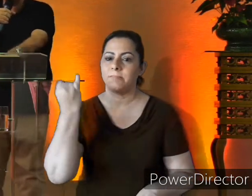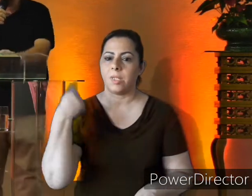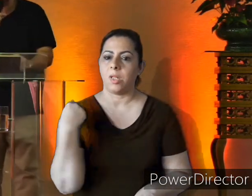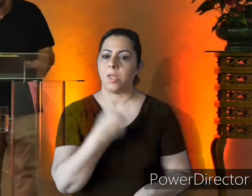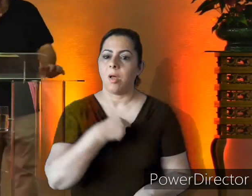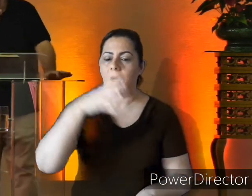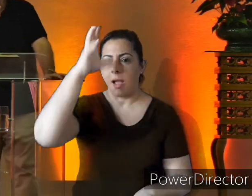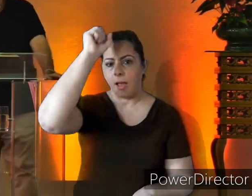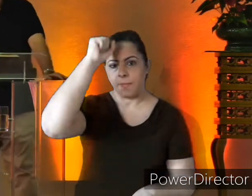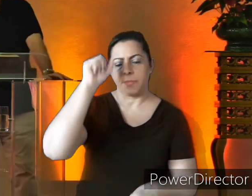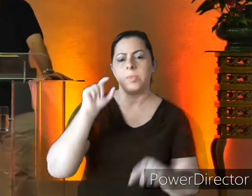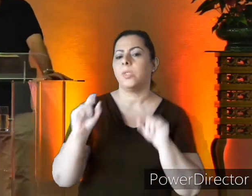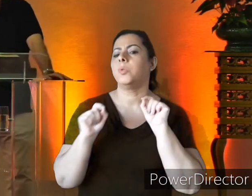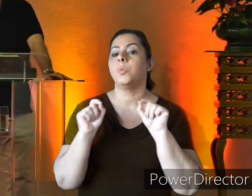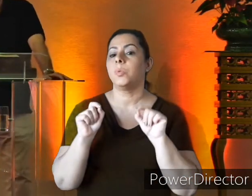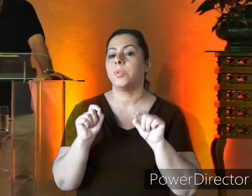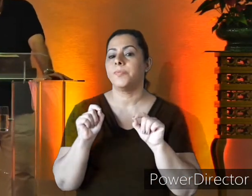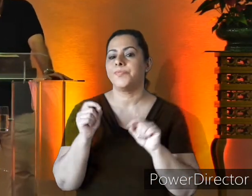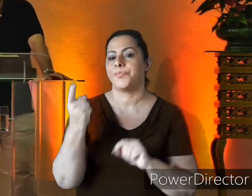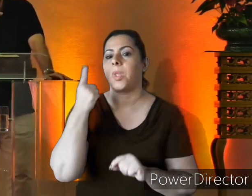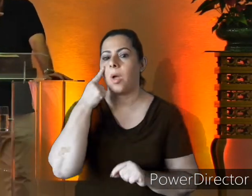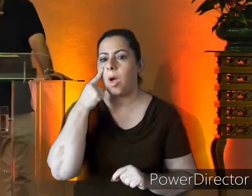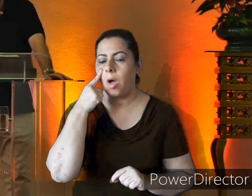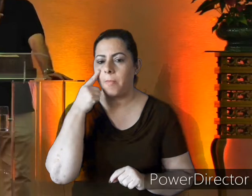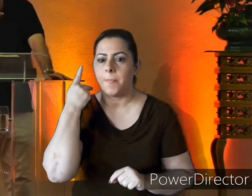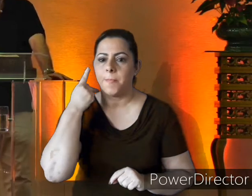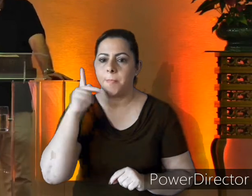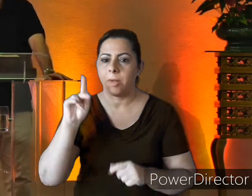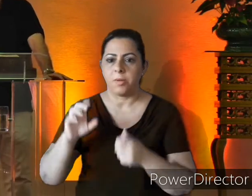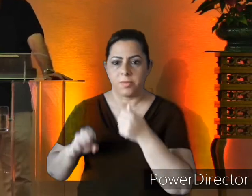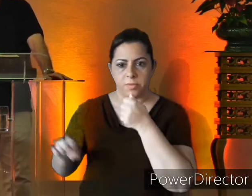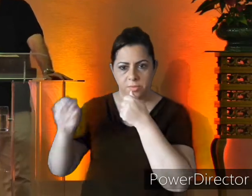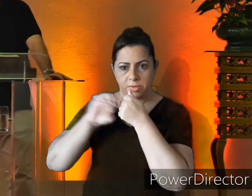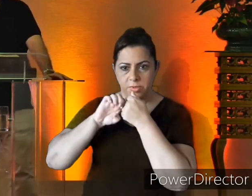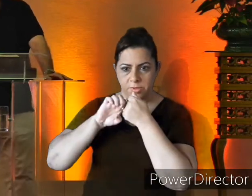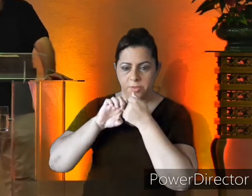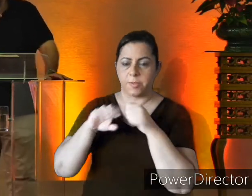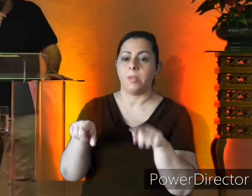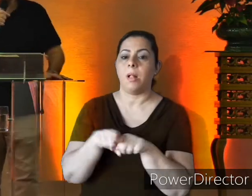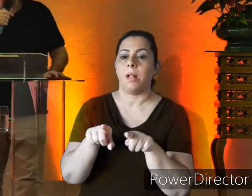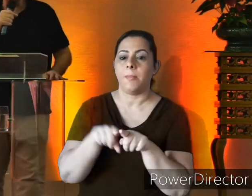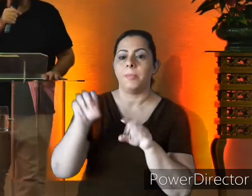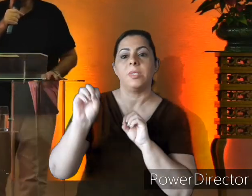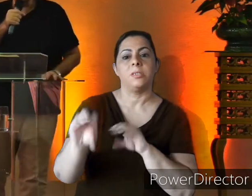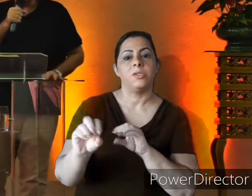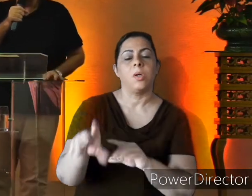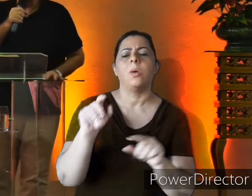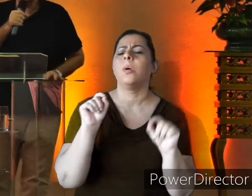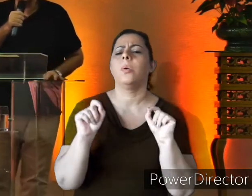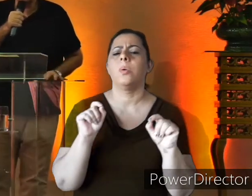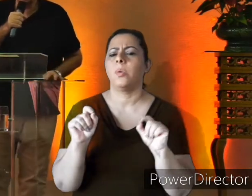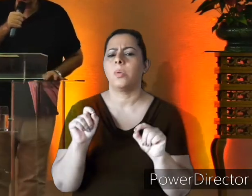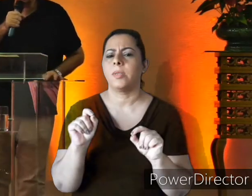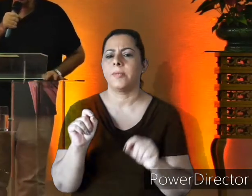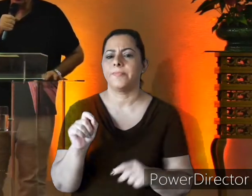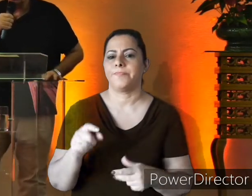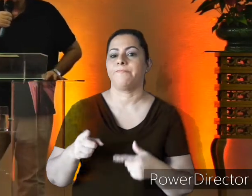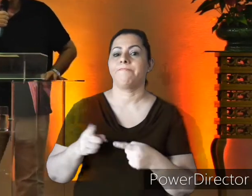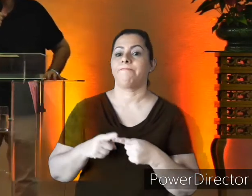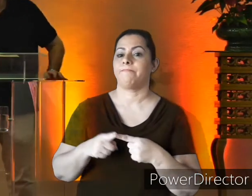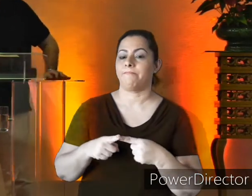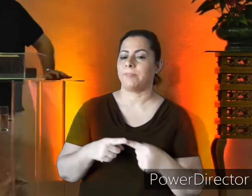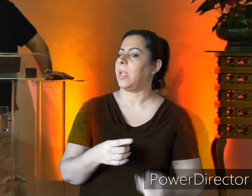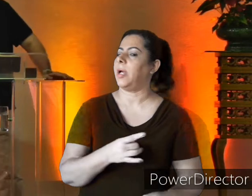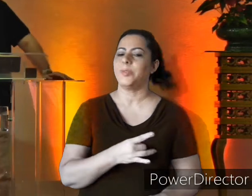depois que ele diz, não temas, ele continua declarando, porque mais são que estão conosco do que os que